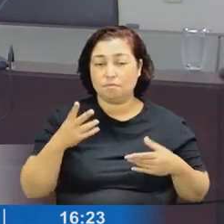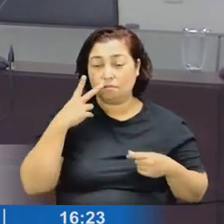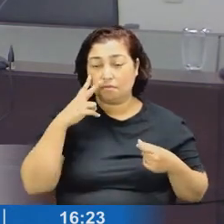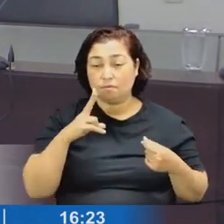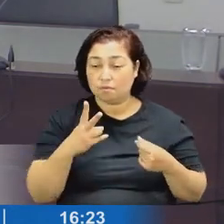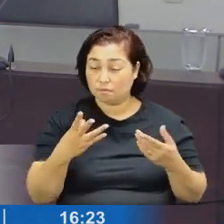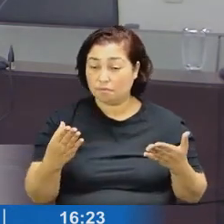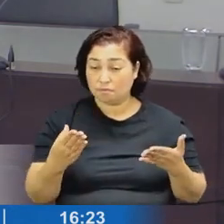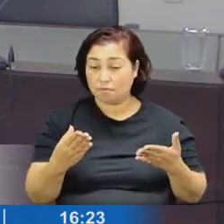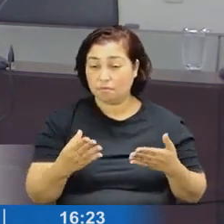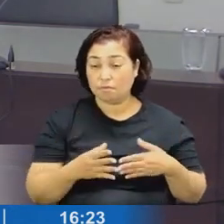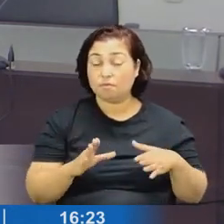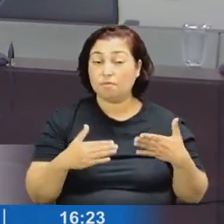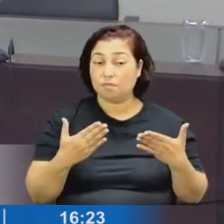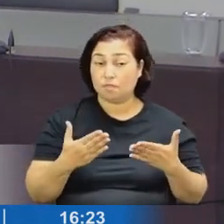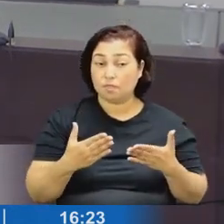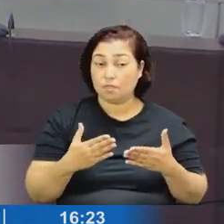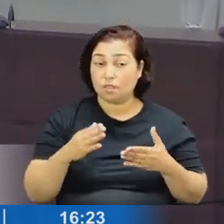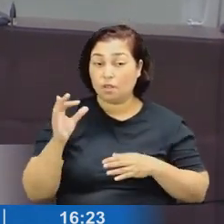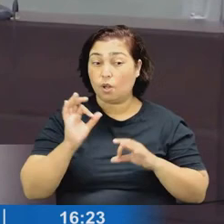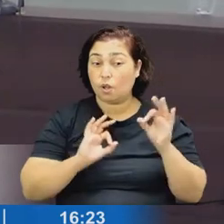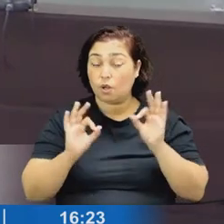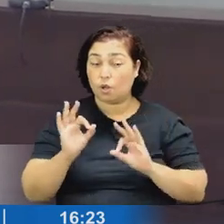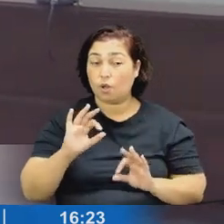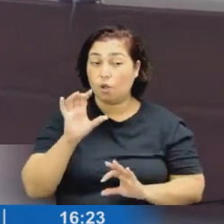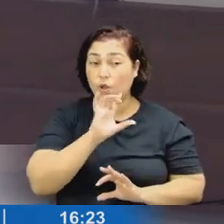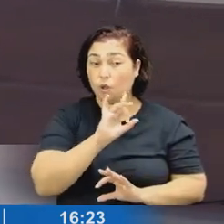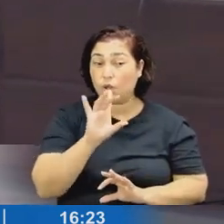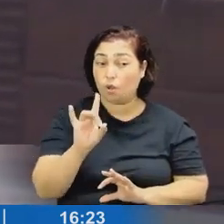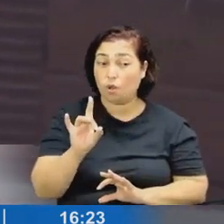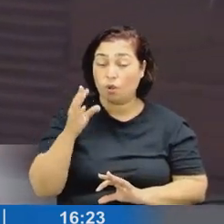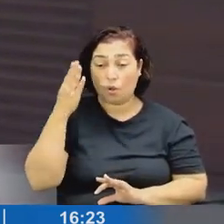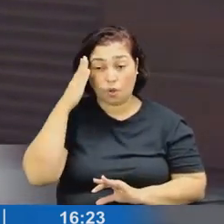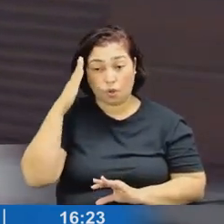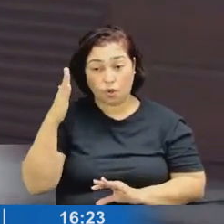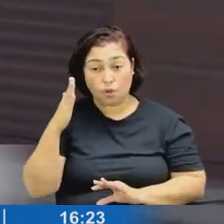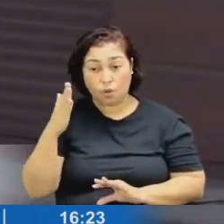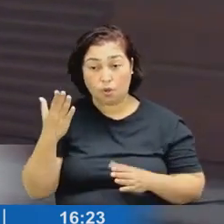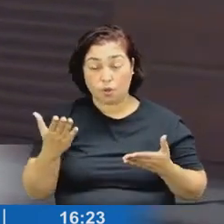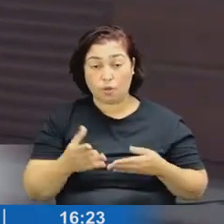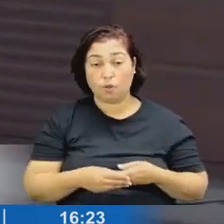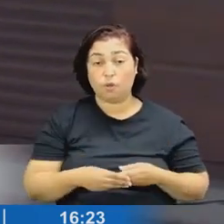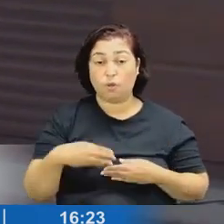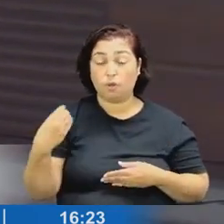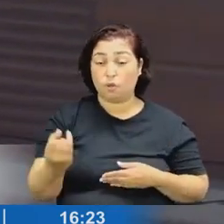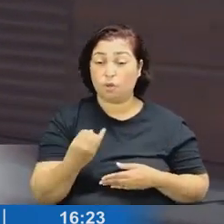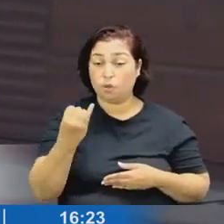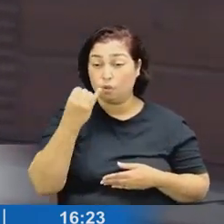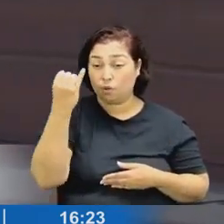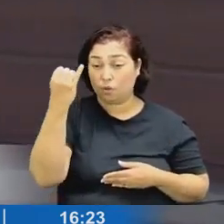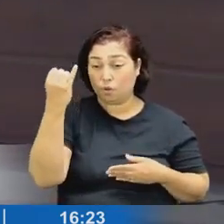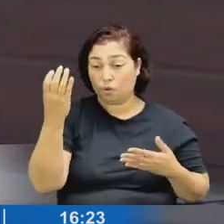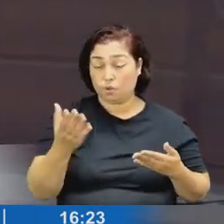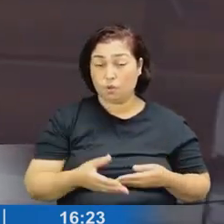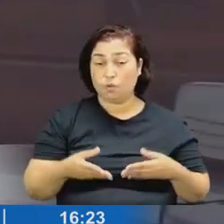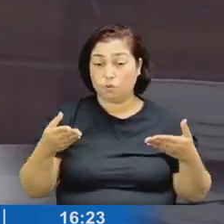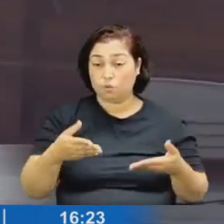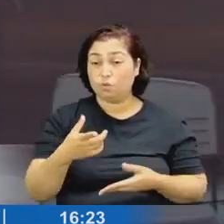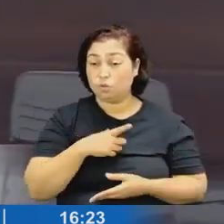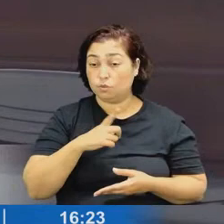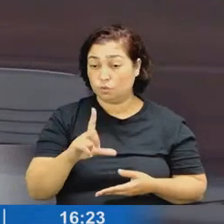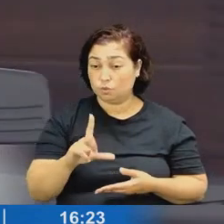ver Qual é o planejamento de cada intenção mas atitude é super importante eu já eu já